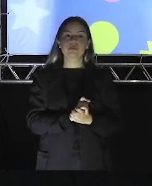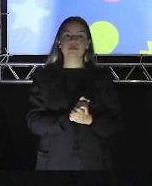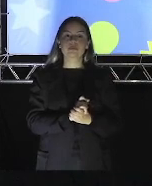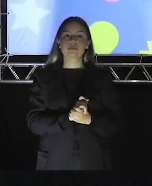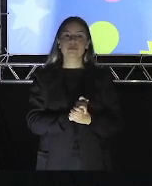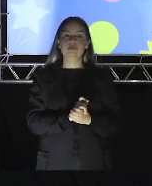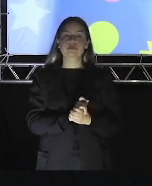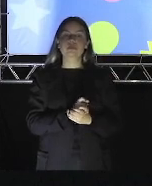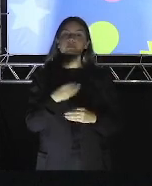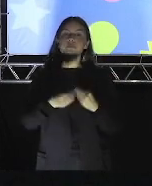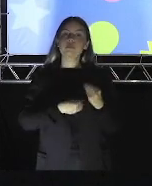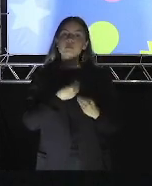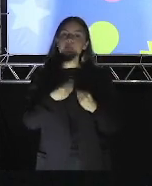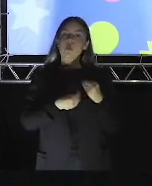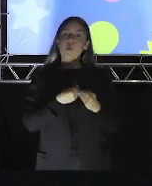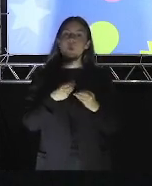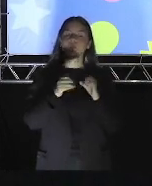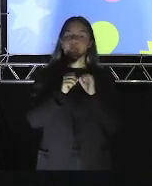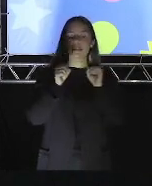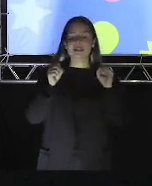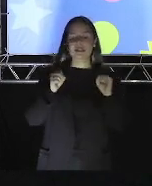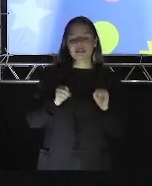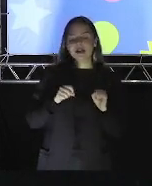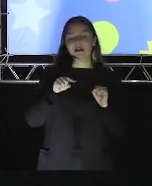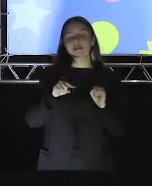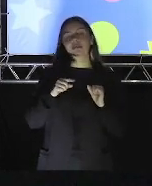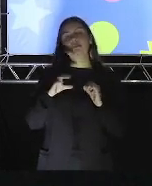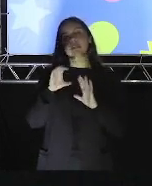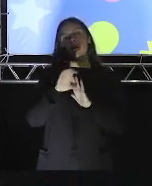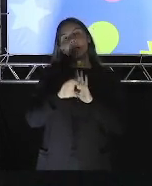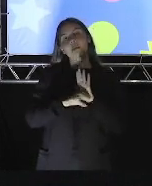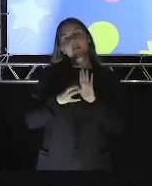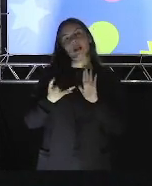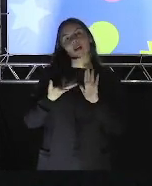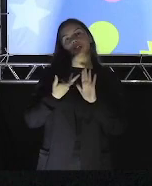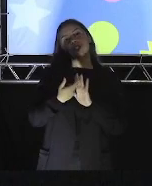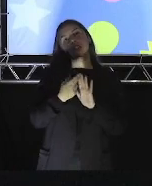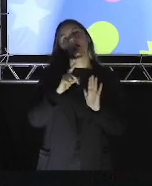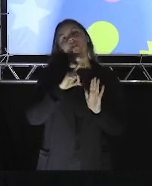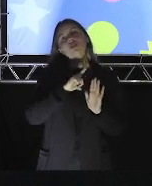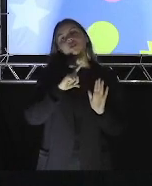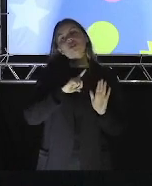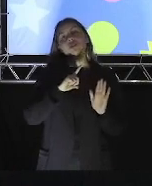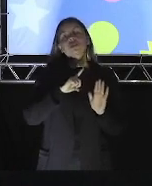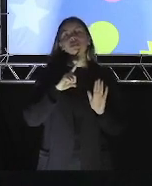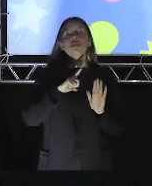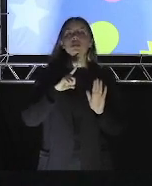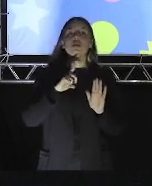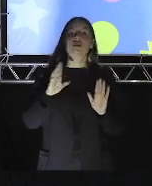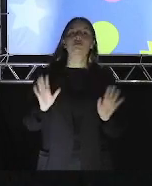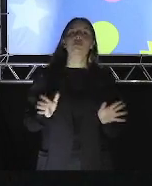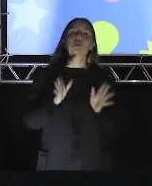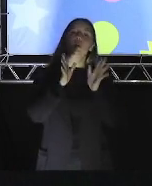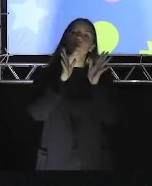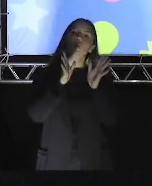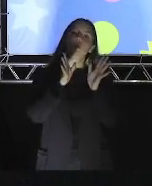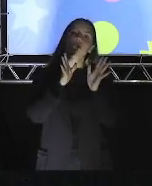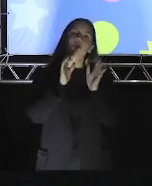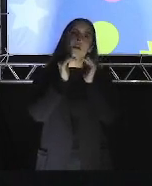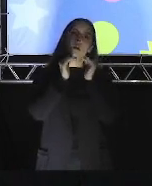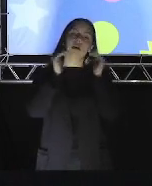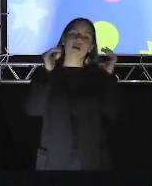E aí, como que esse subsistema, que é o capítulo de agilidade, ele serve ao propósito maior da organização?